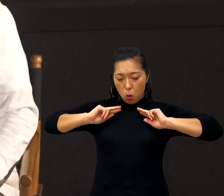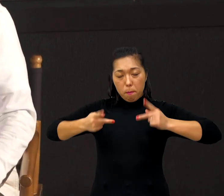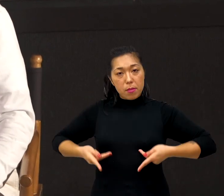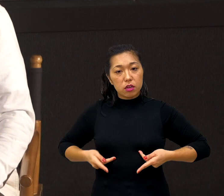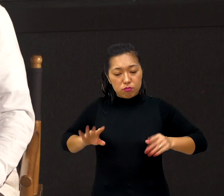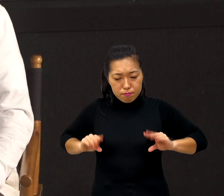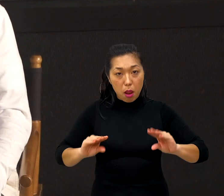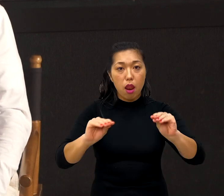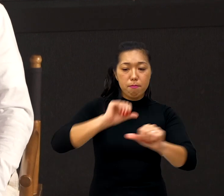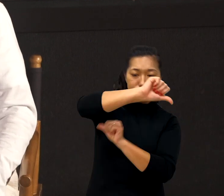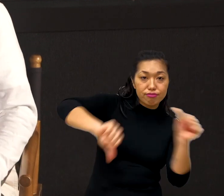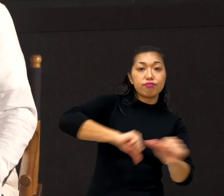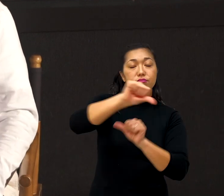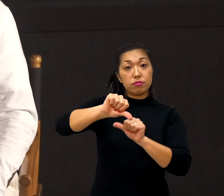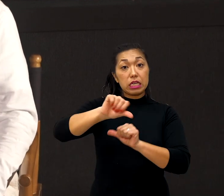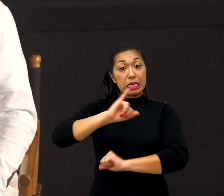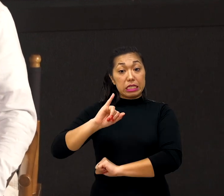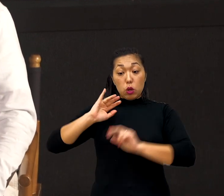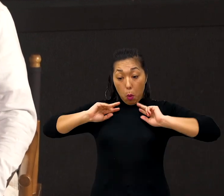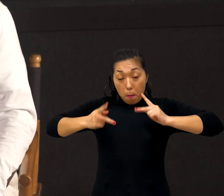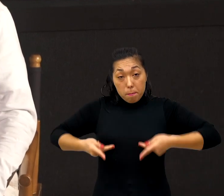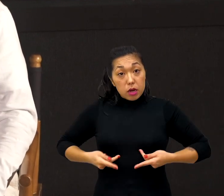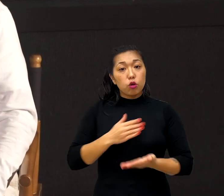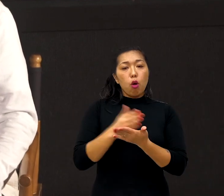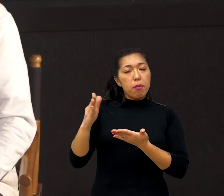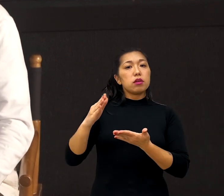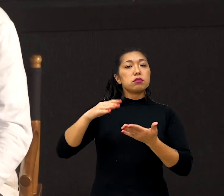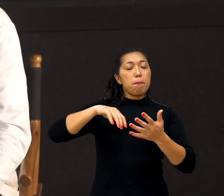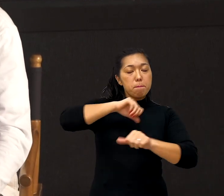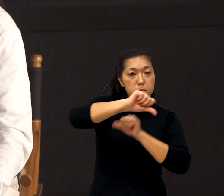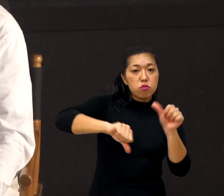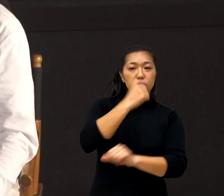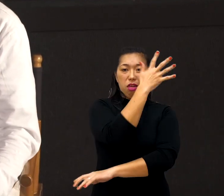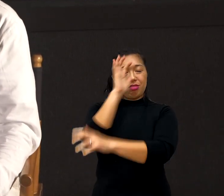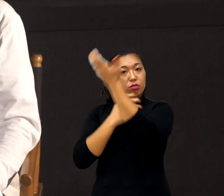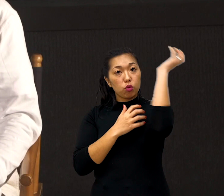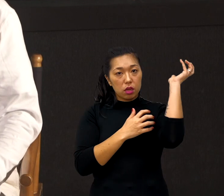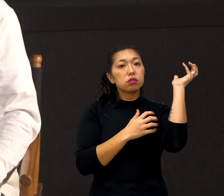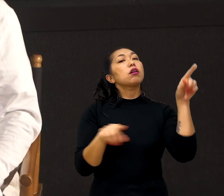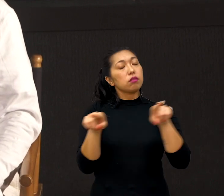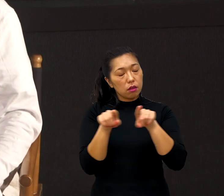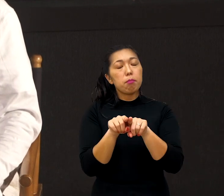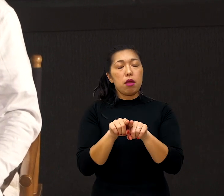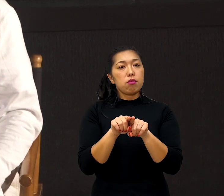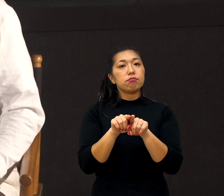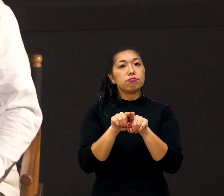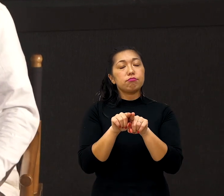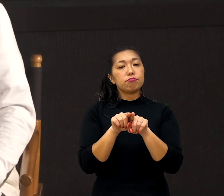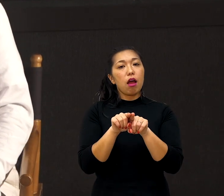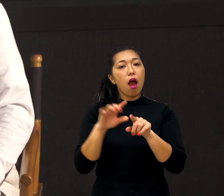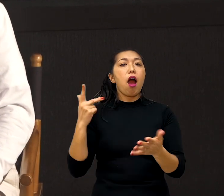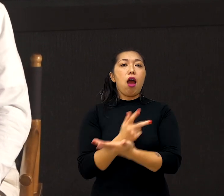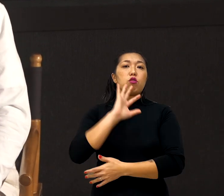nós mexemos nas águas, nós alagamos, mas nós também agora estamos provocando seca, que é as